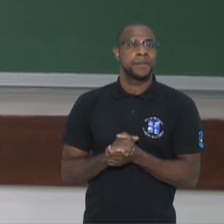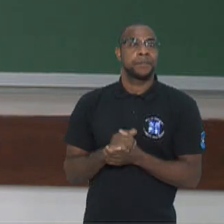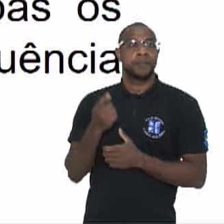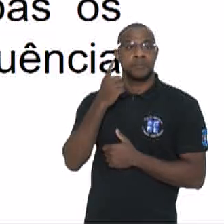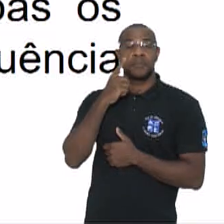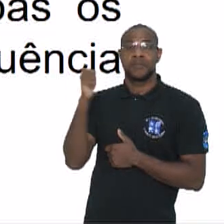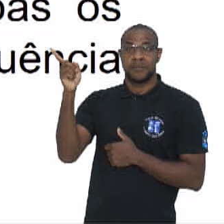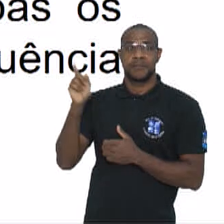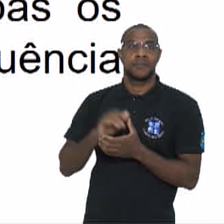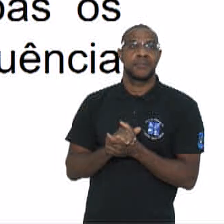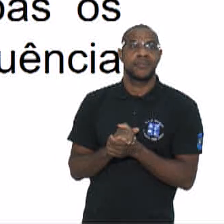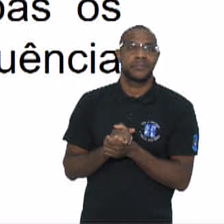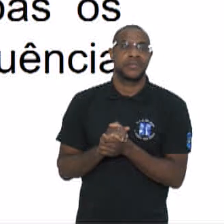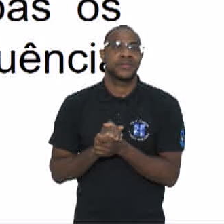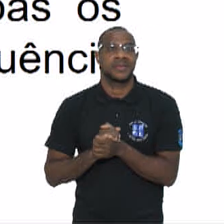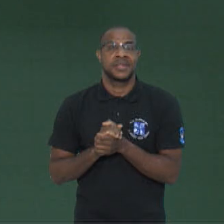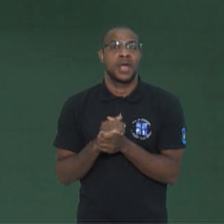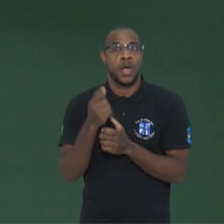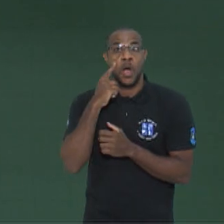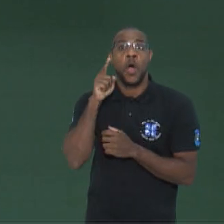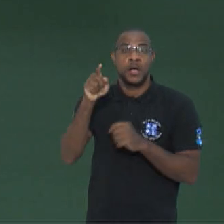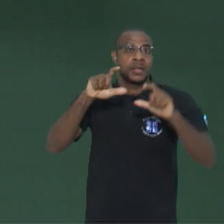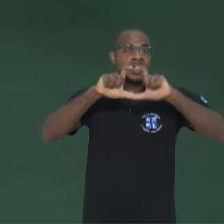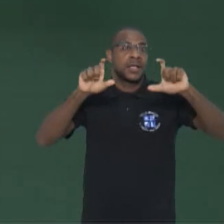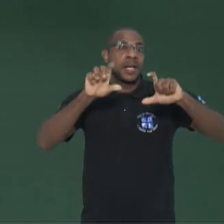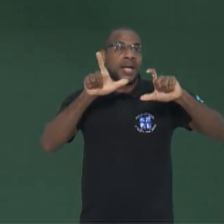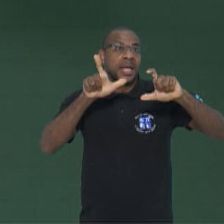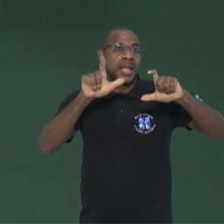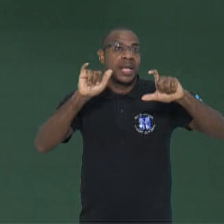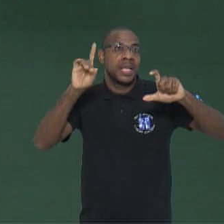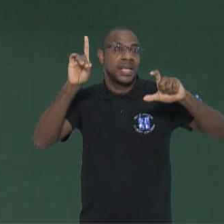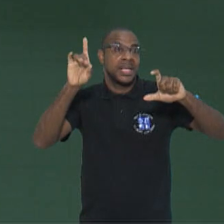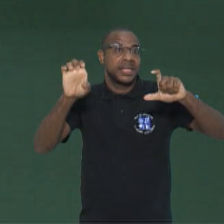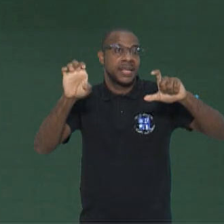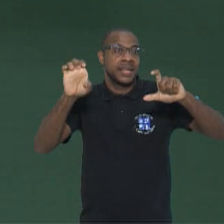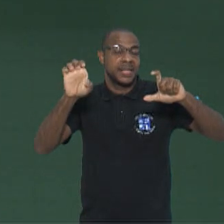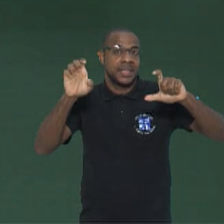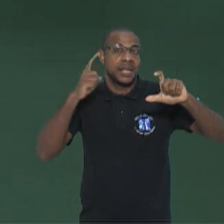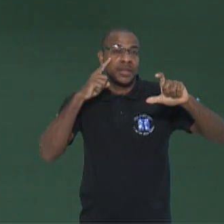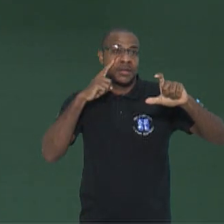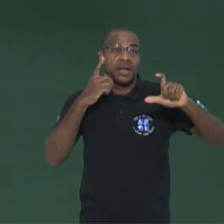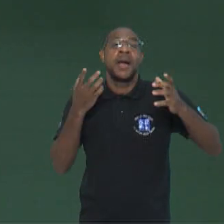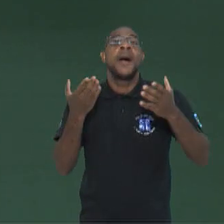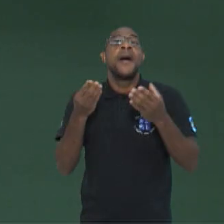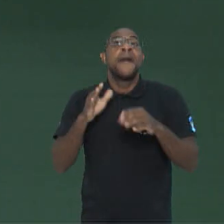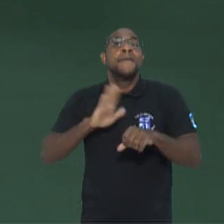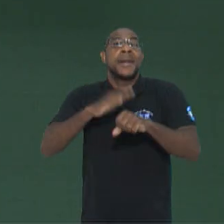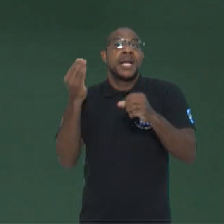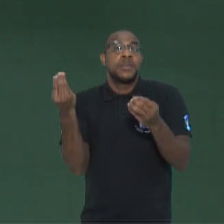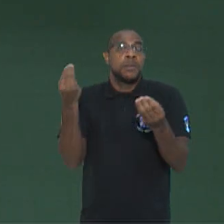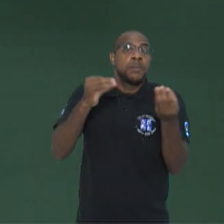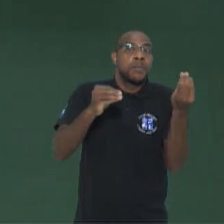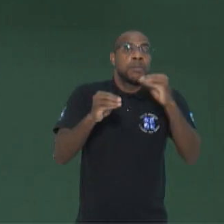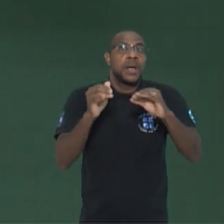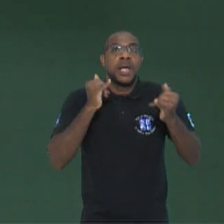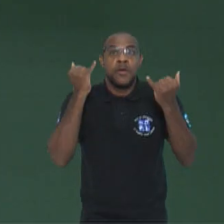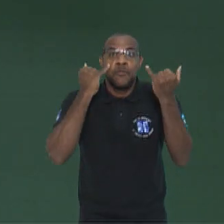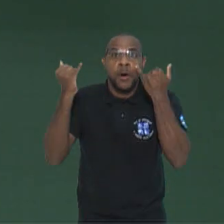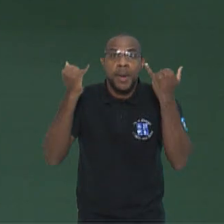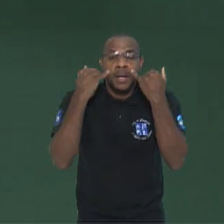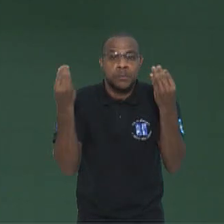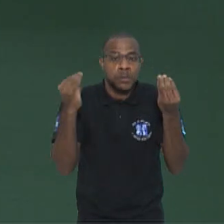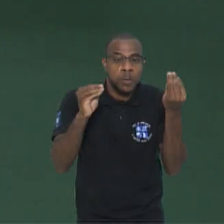Olhem só, agora o lead. Então, aqui sim eu vou incorporar um pouquinho mais de informações, né? Mas também não